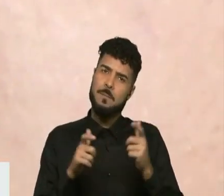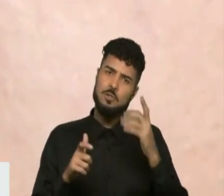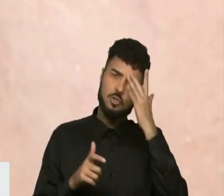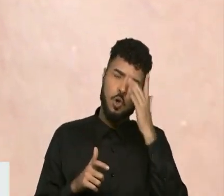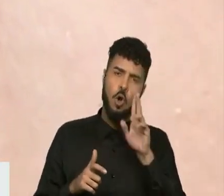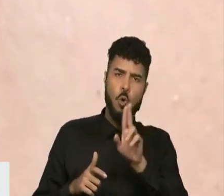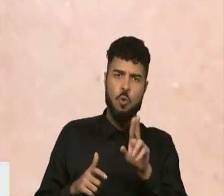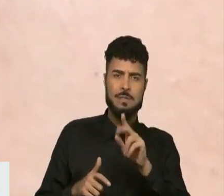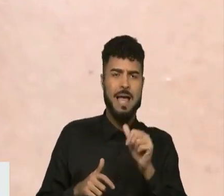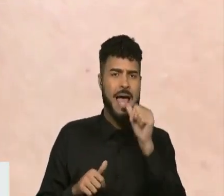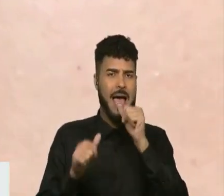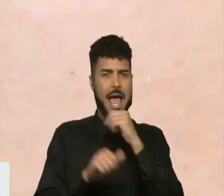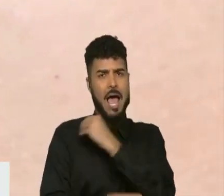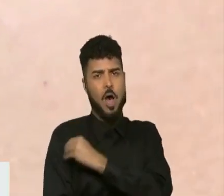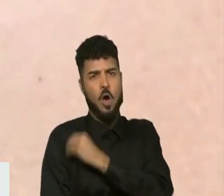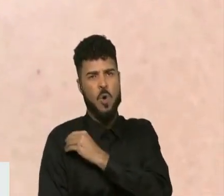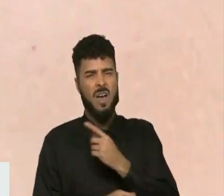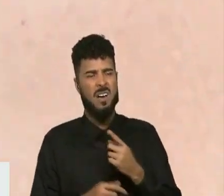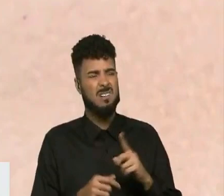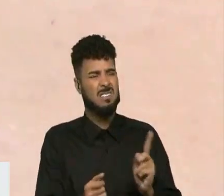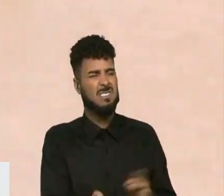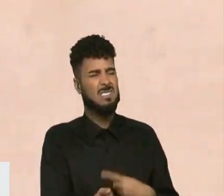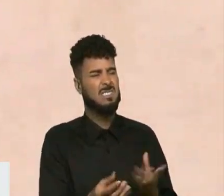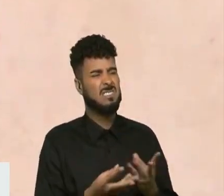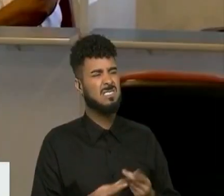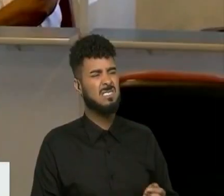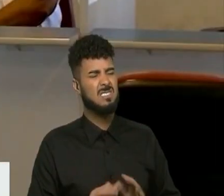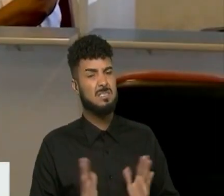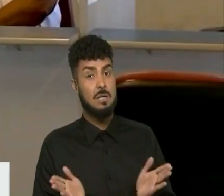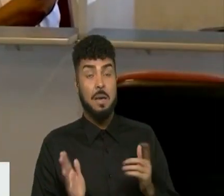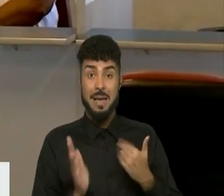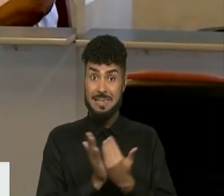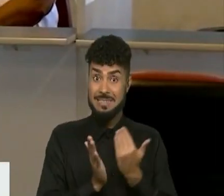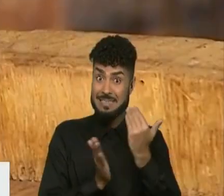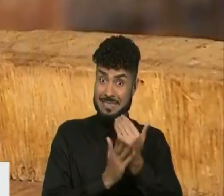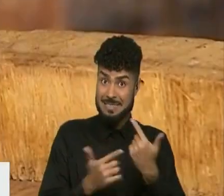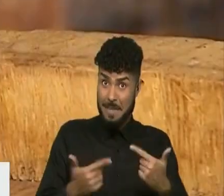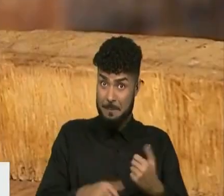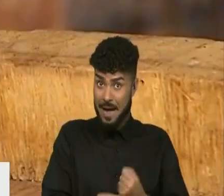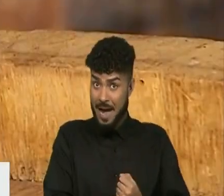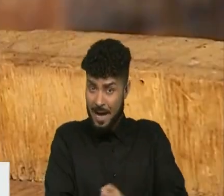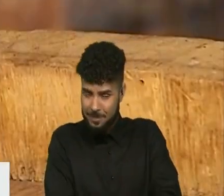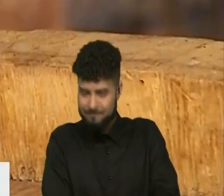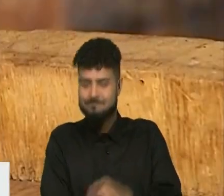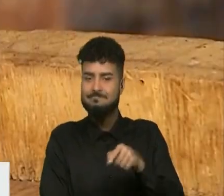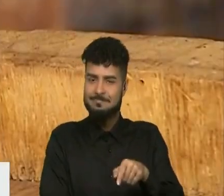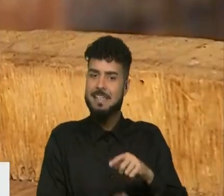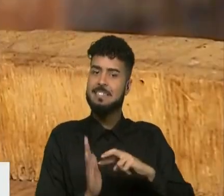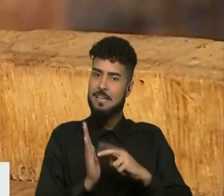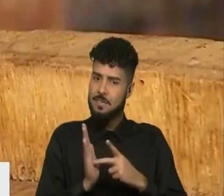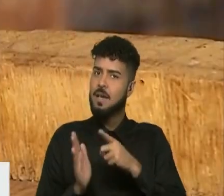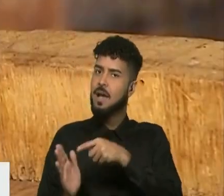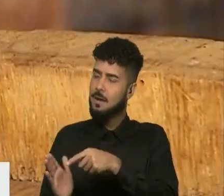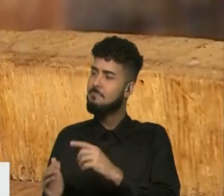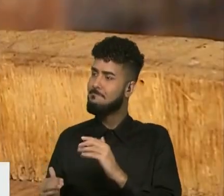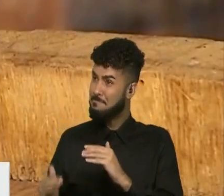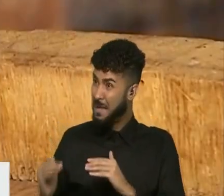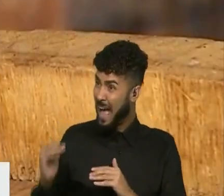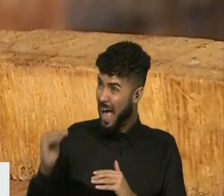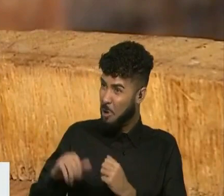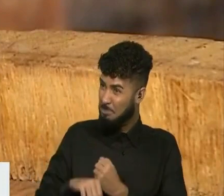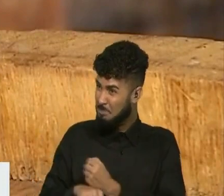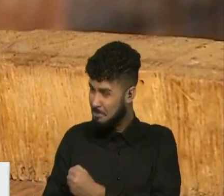aliviar o estresse e a ansiedade, o aumento da sobrecarga de trabalho tem representado o crescimento do consumo em excesso